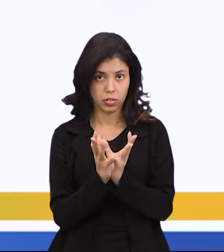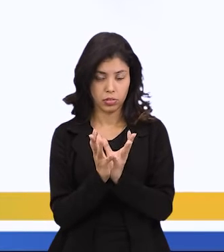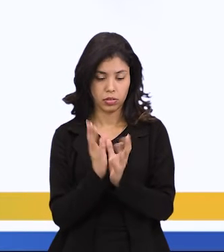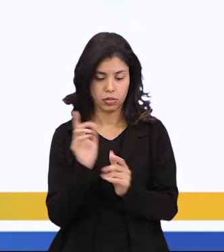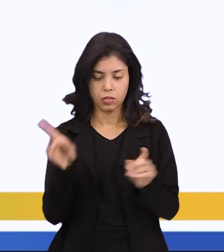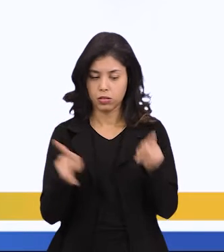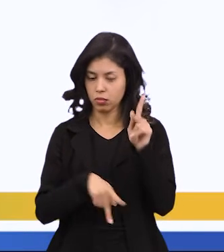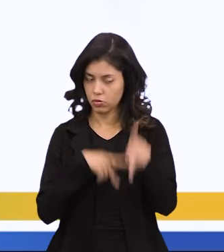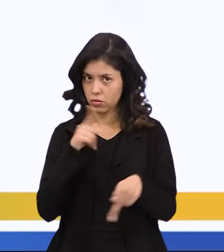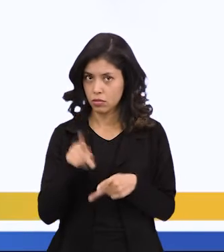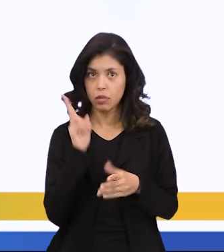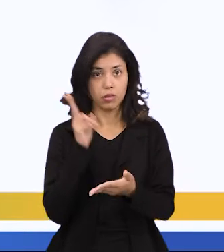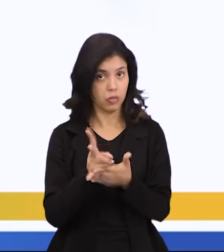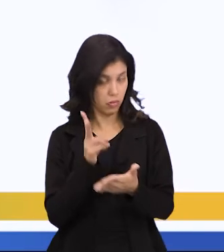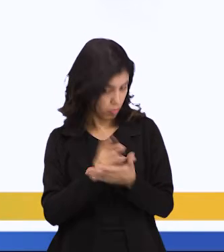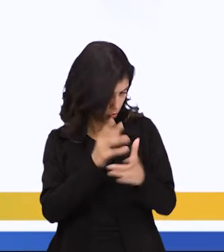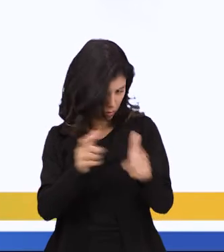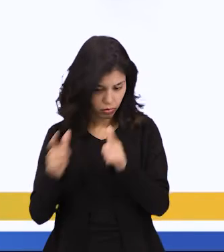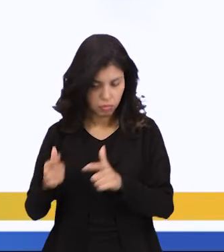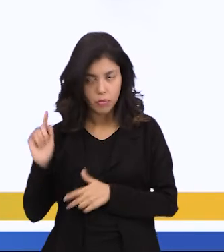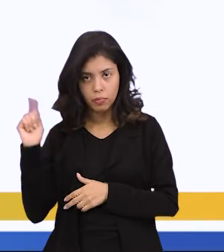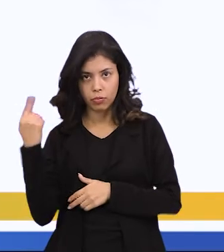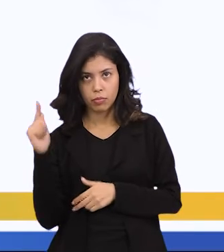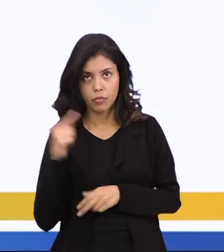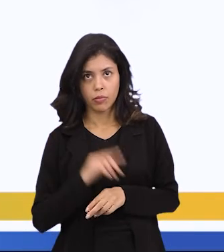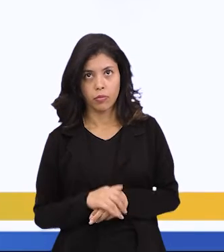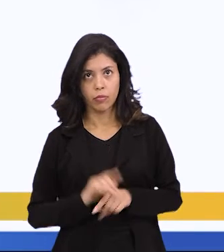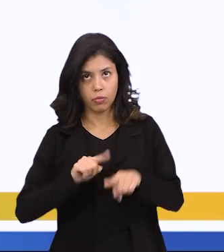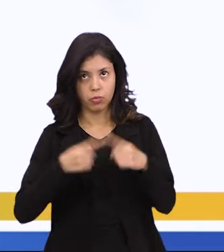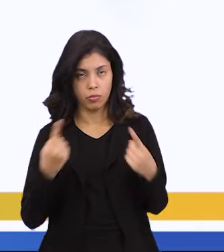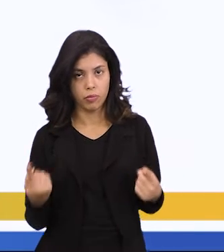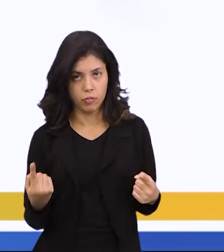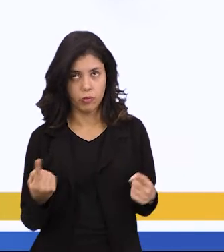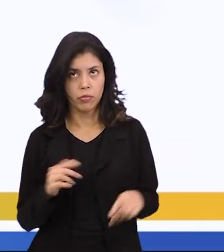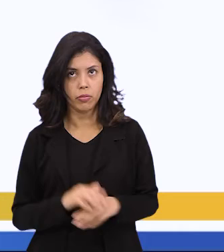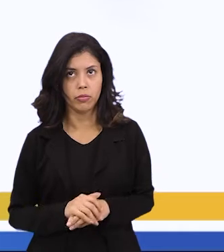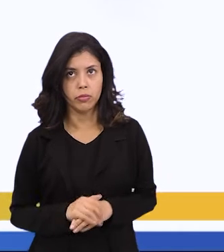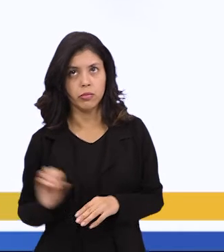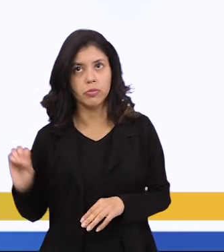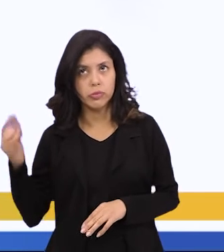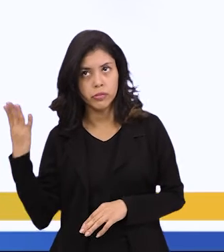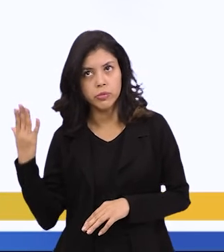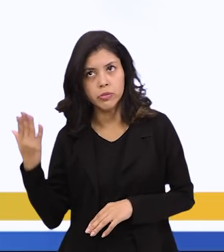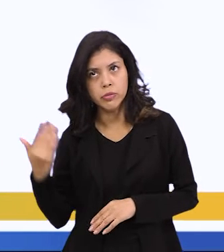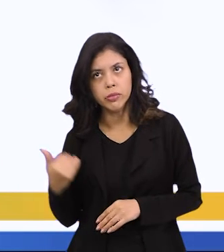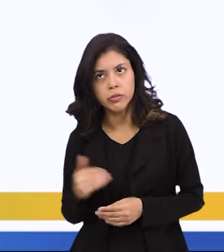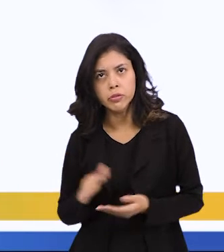encontram também numa mesma área geográfica, mas que ocorre